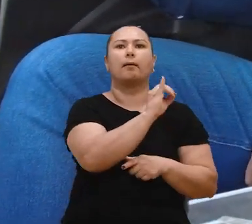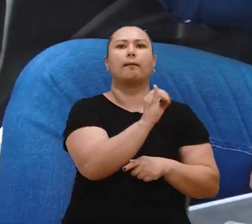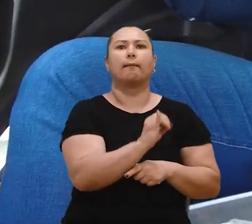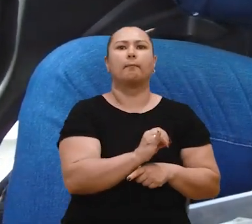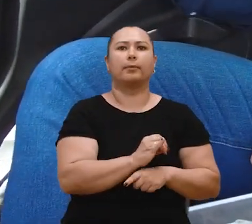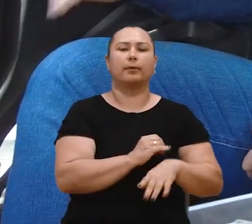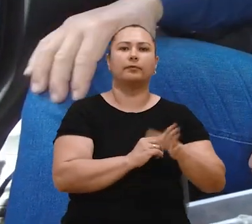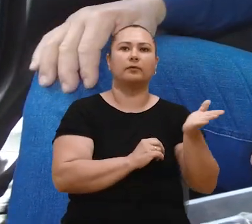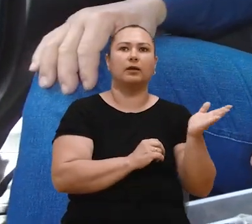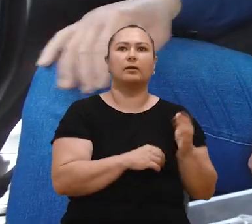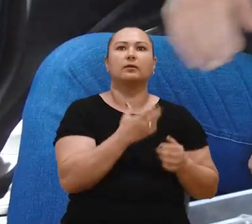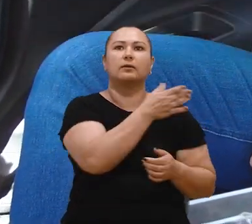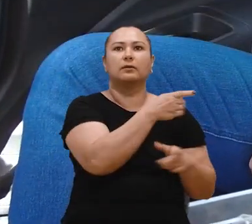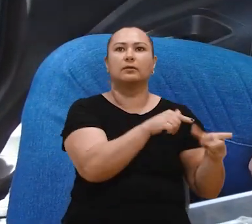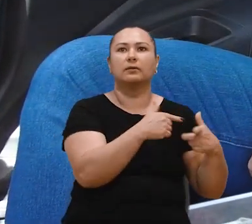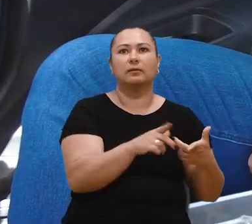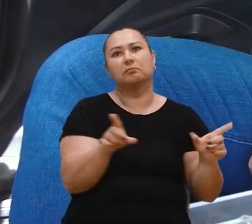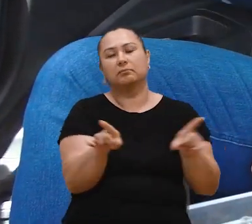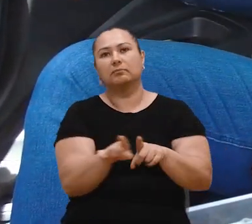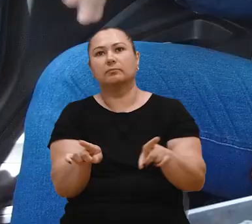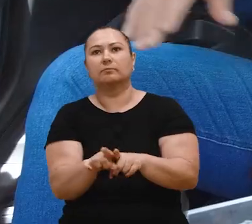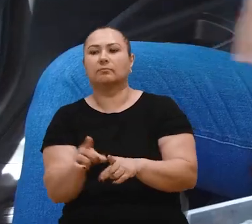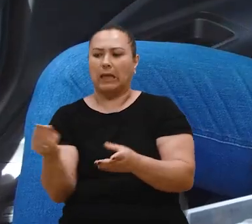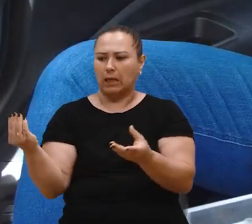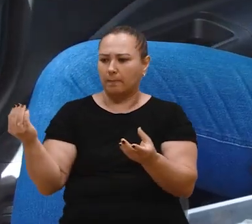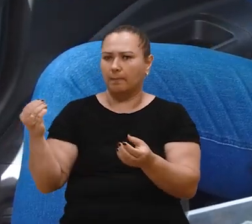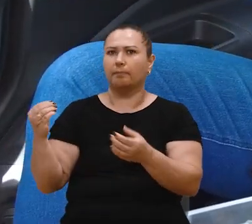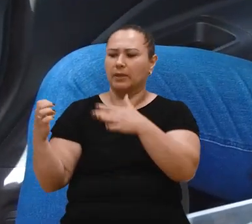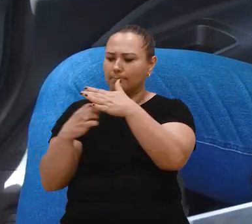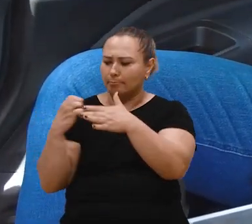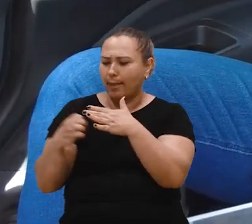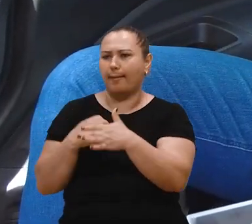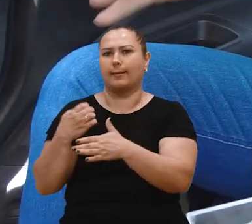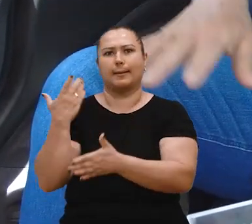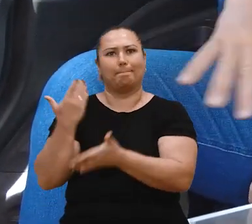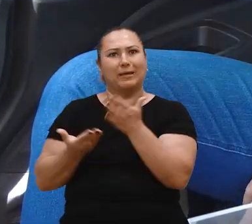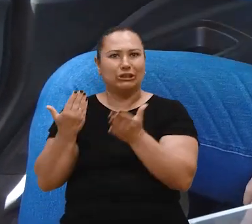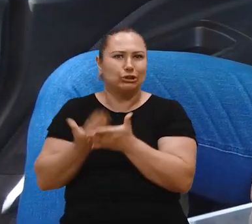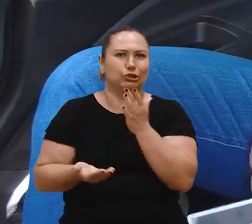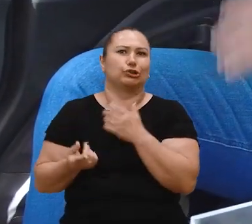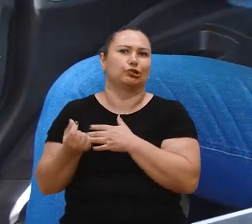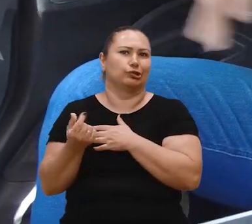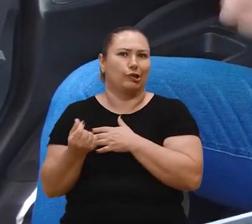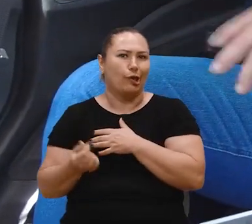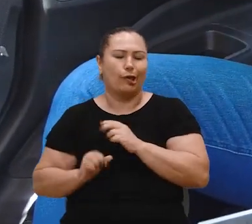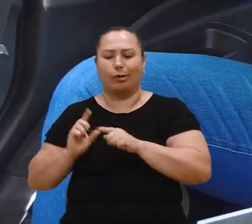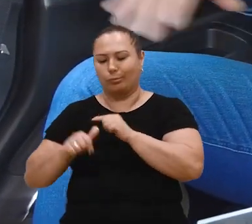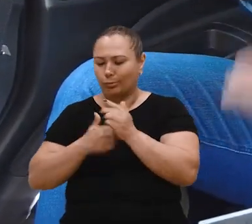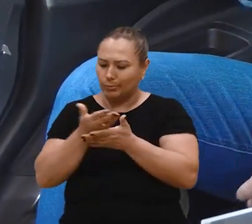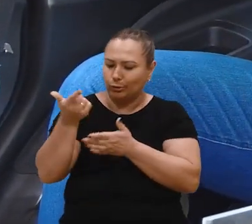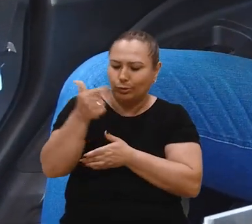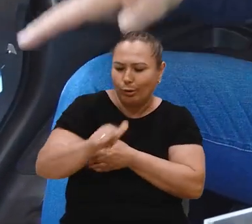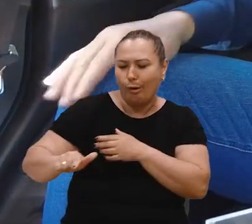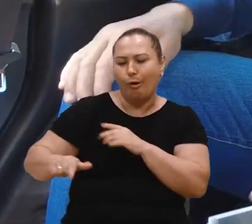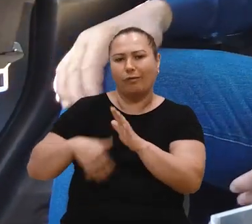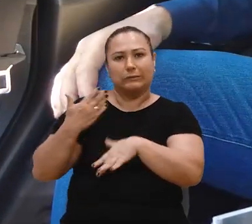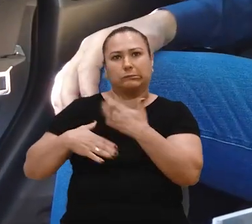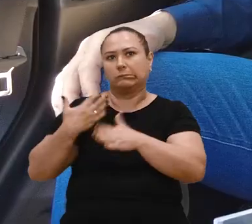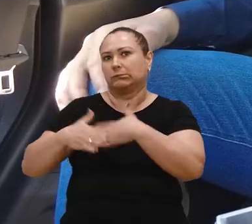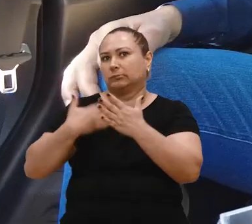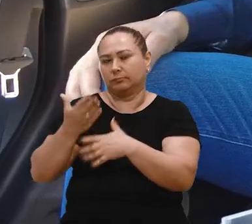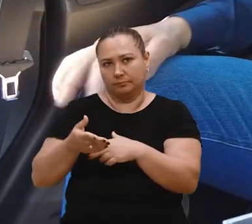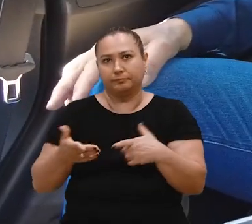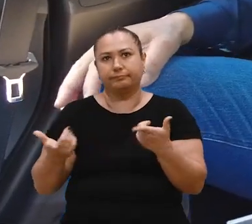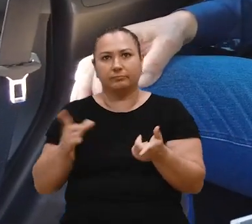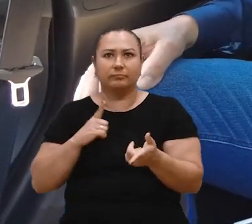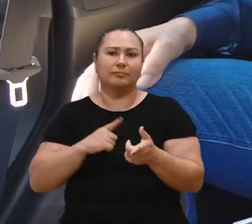Itália, né? Inclusive eu montei empresas aqui, fali, perdi muito dinheiro também, depois comecei de novo, aquela coisa toda.